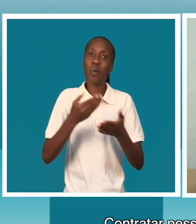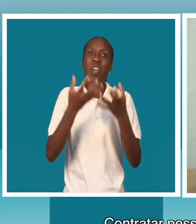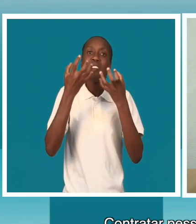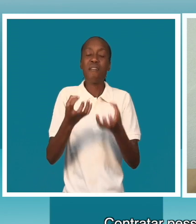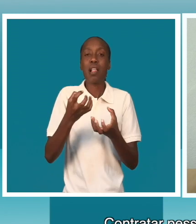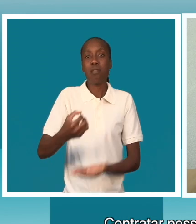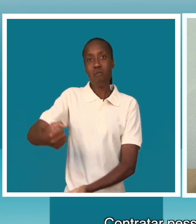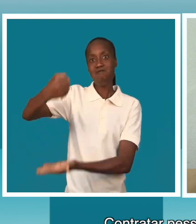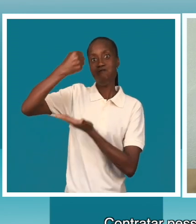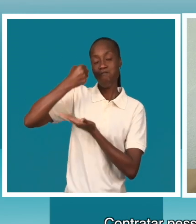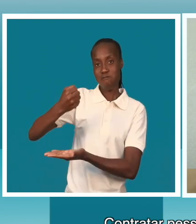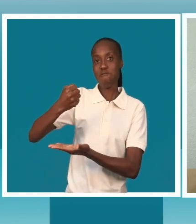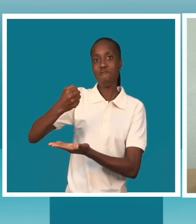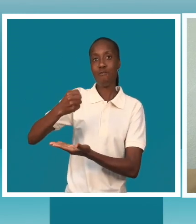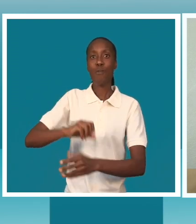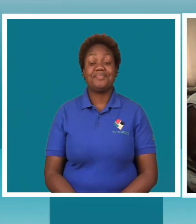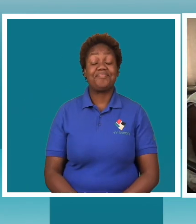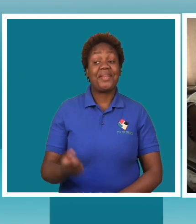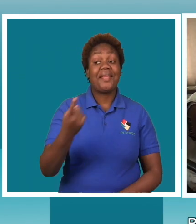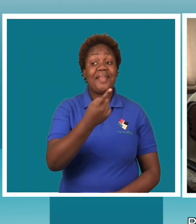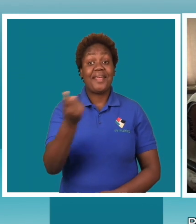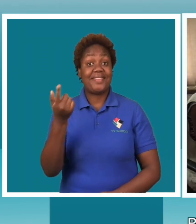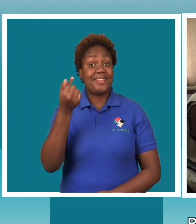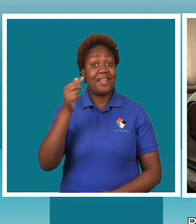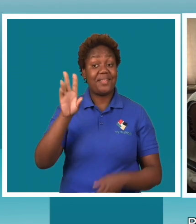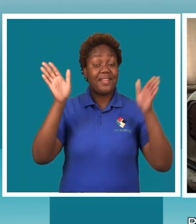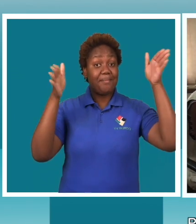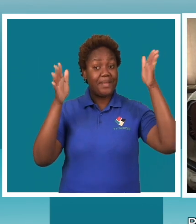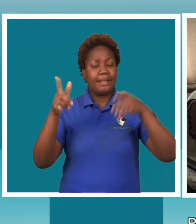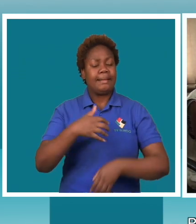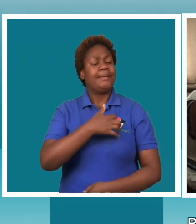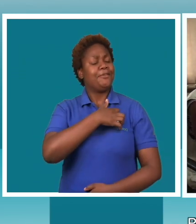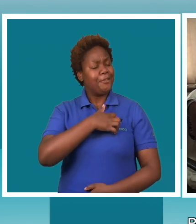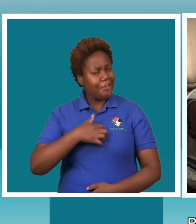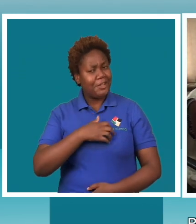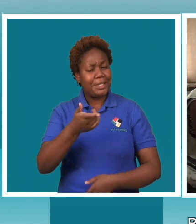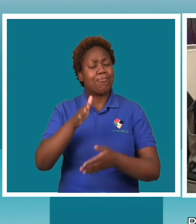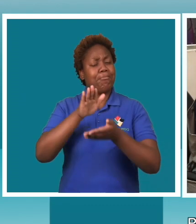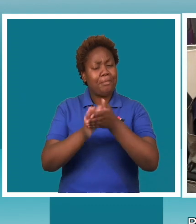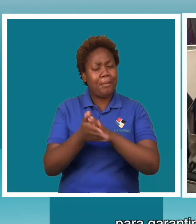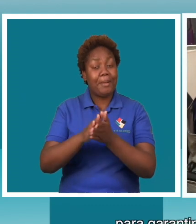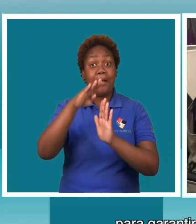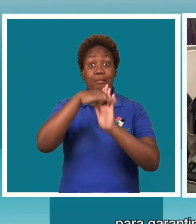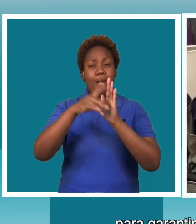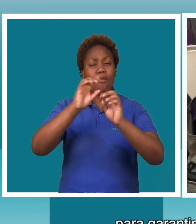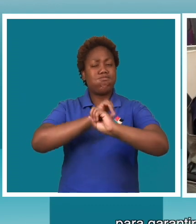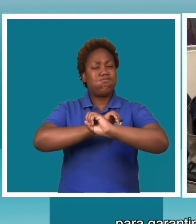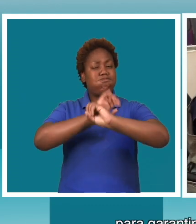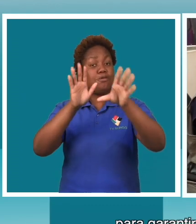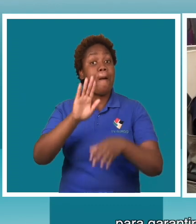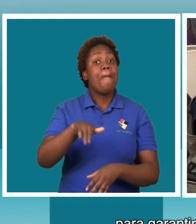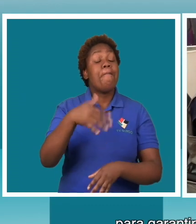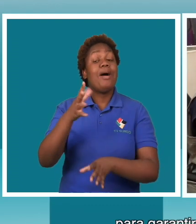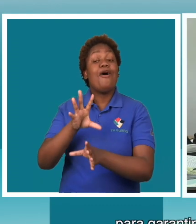fazê-lo porque não temos cabimento orçamental. Porém, estas televisões asseguram estar a fazer esforços para